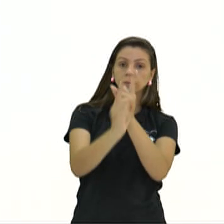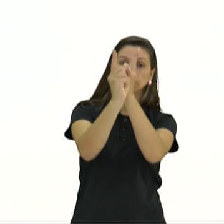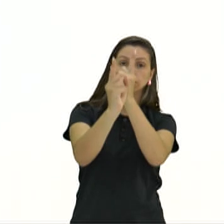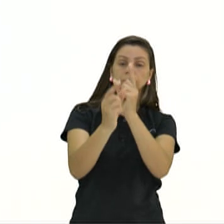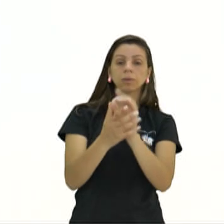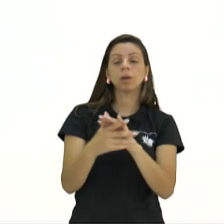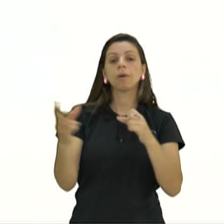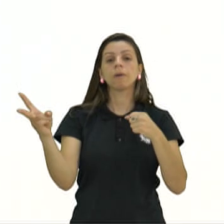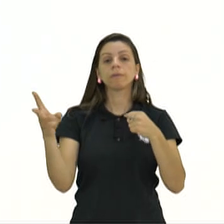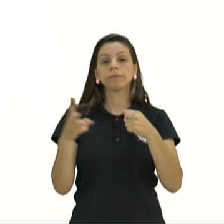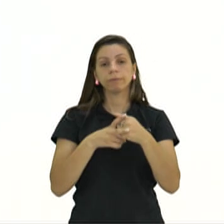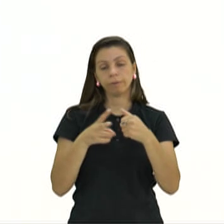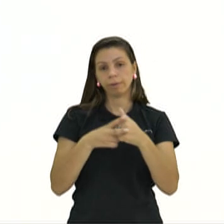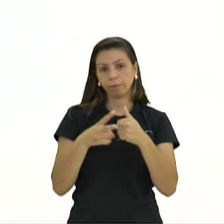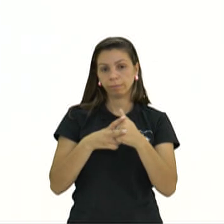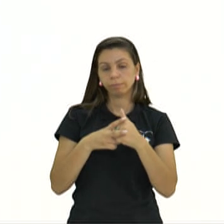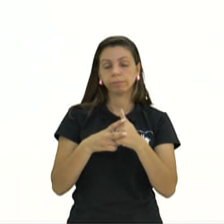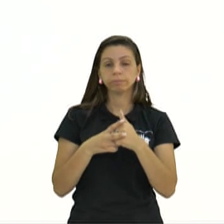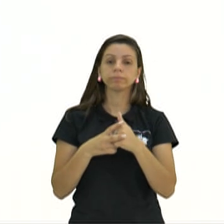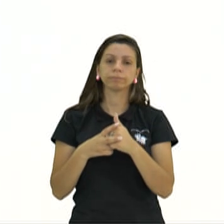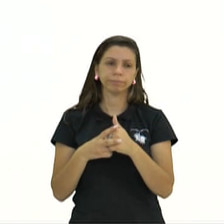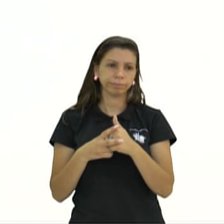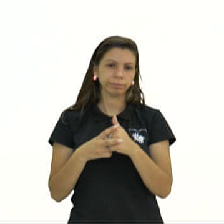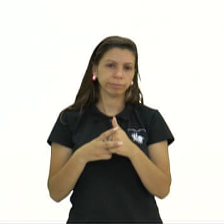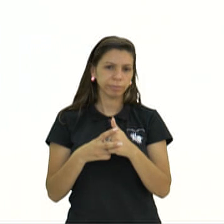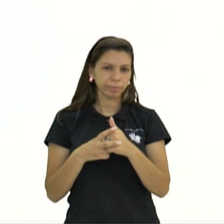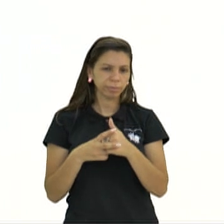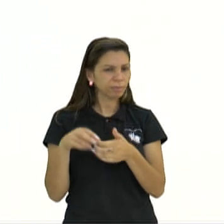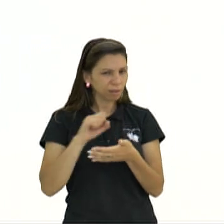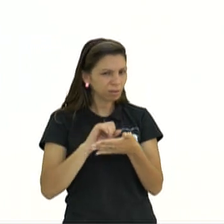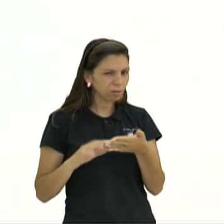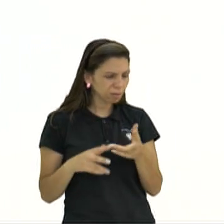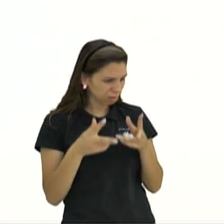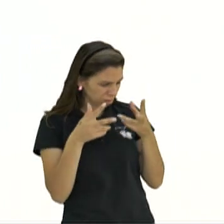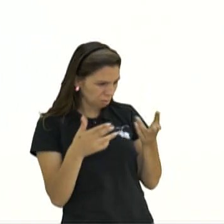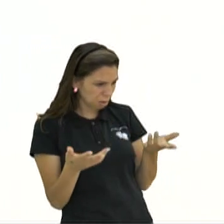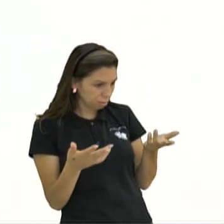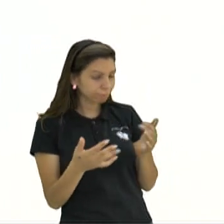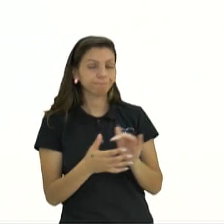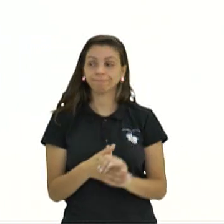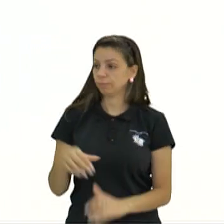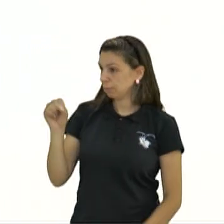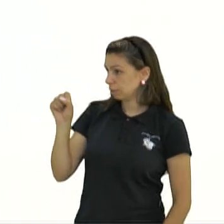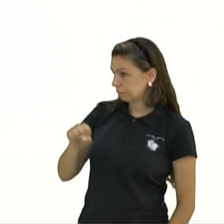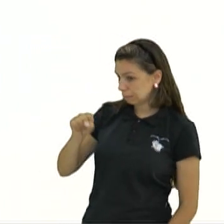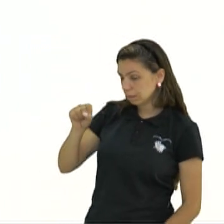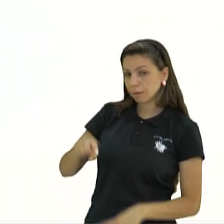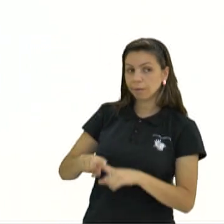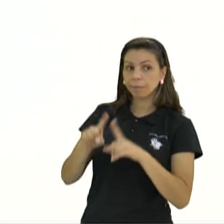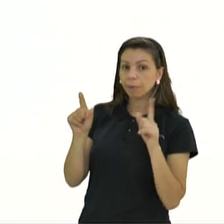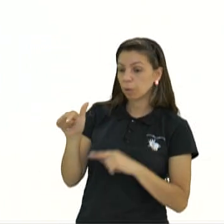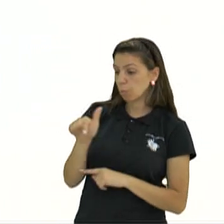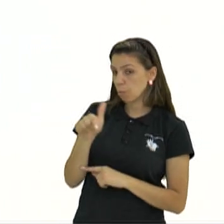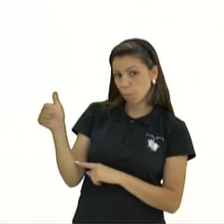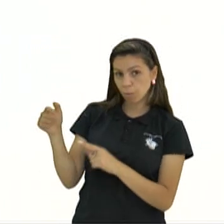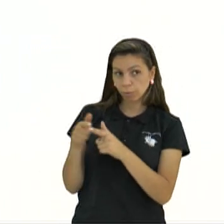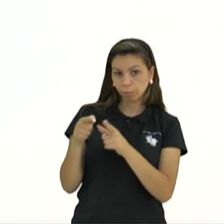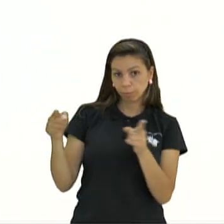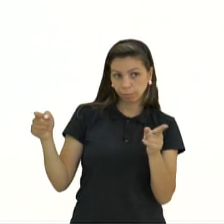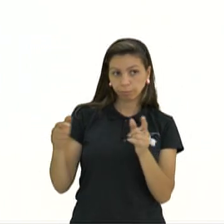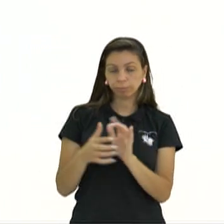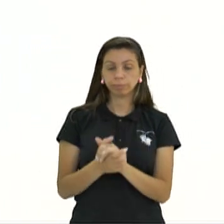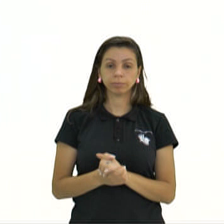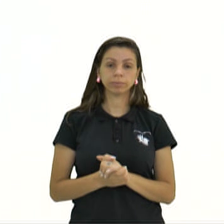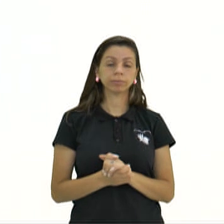ou locuções verbais que os compõem. É o mesmo exercício, professora? Sim, é o mesmo exercício, só com outro período. Olha